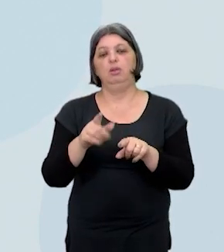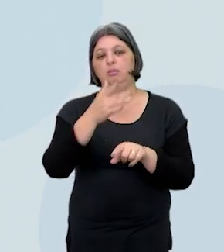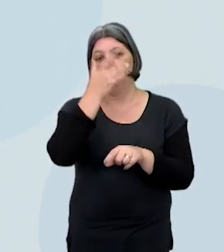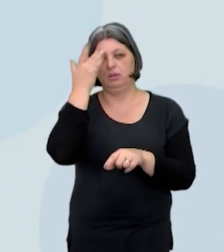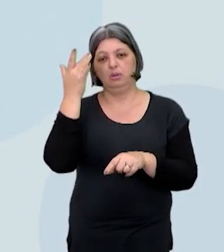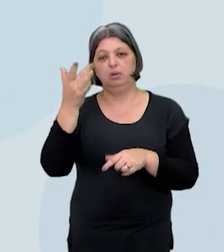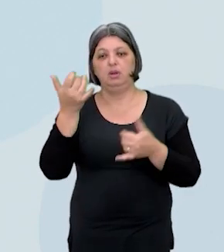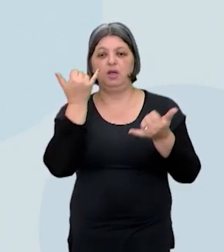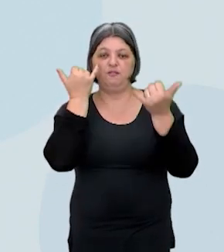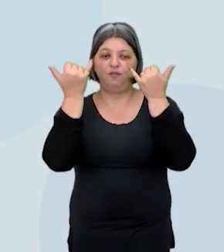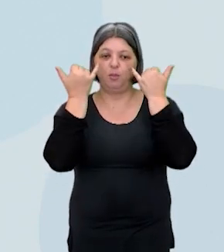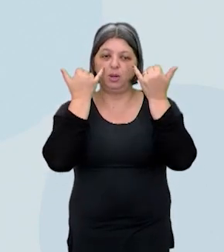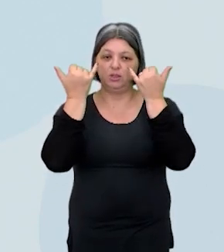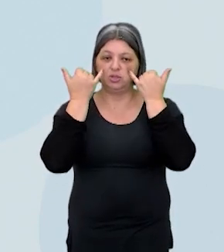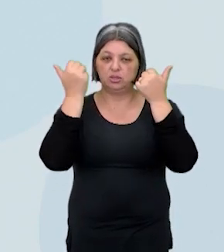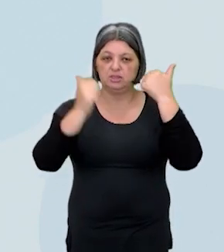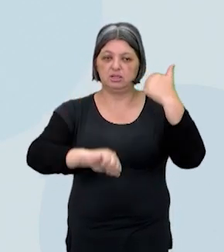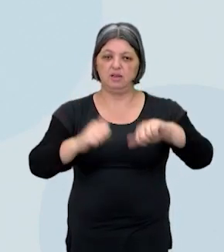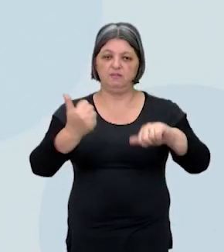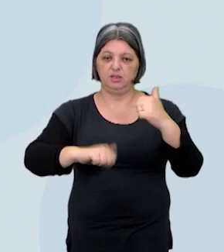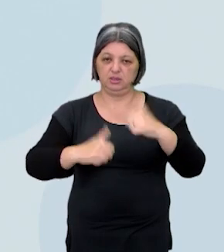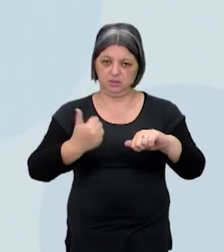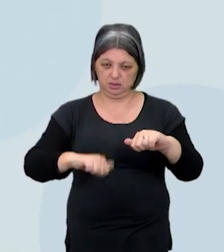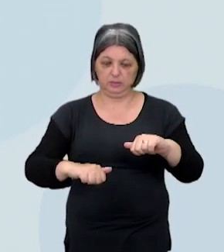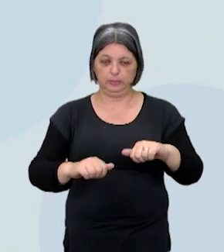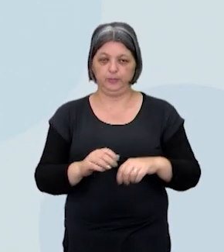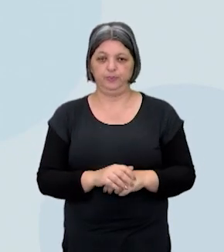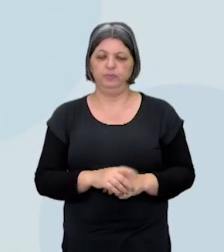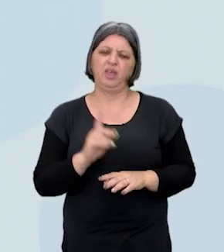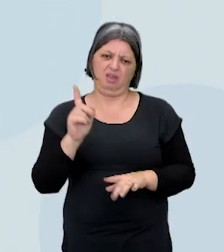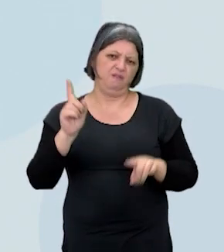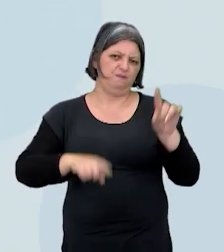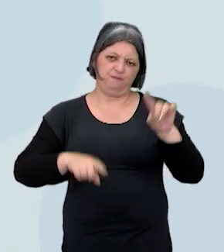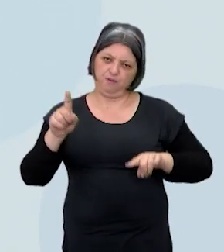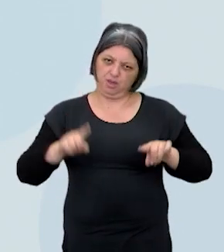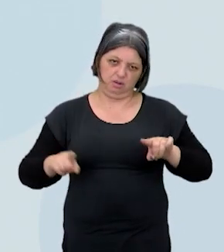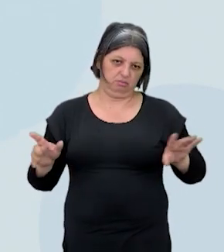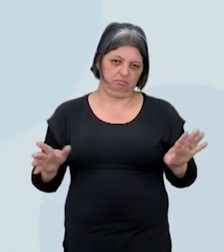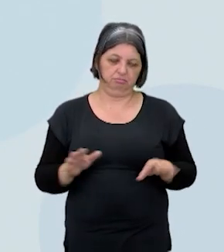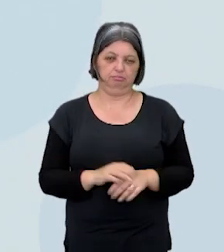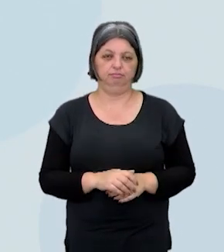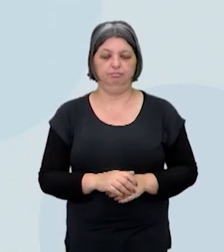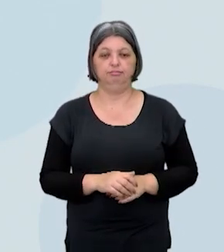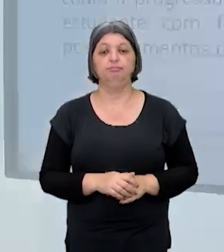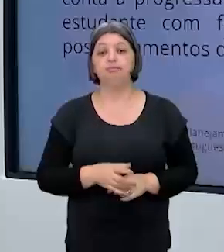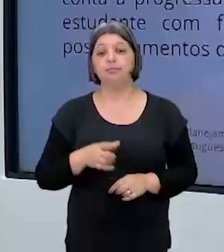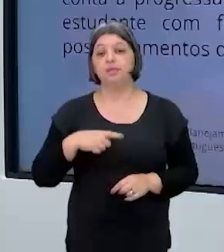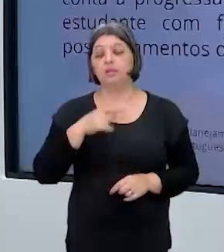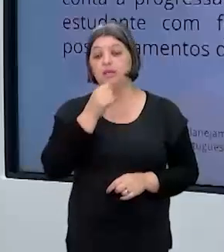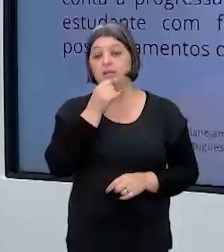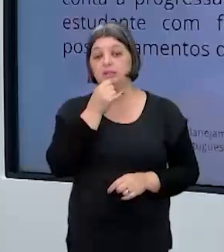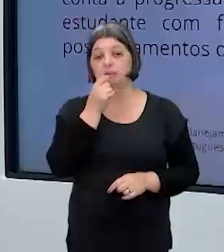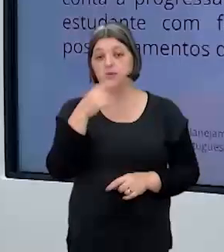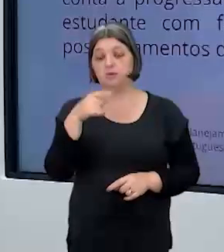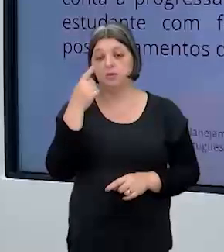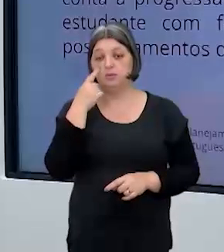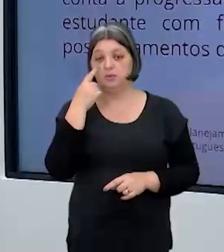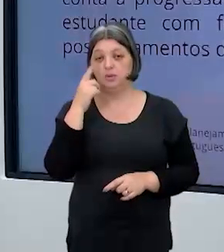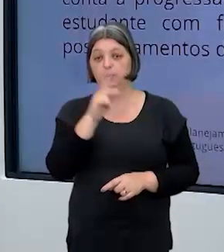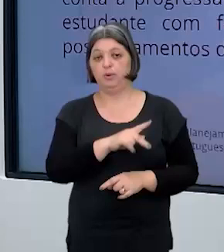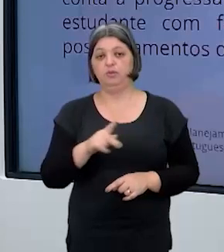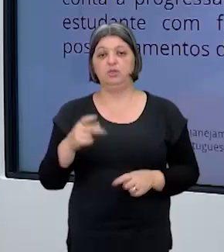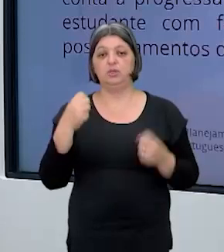está mais especificado aí obras e espetáculos, mas é variado, tá? A gente tem um exemplo aqui que vocês vão observar aí, que foi um